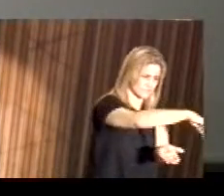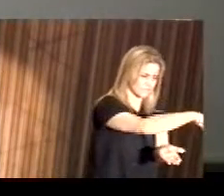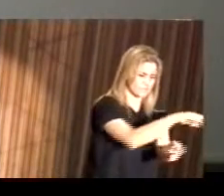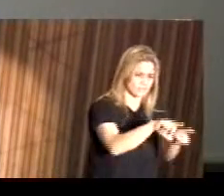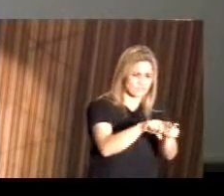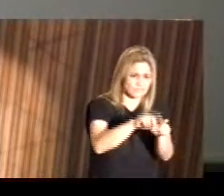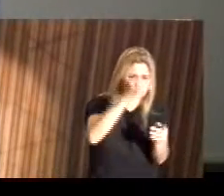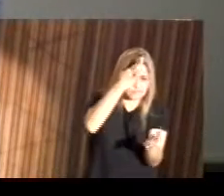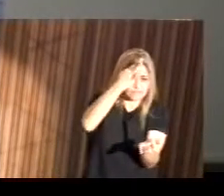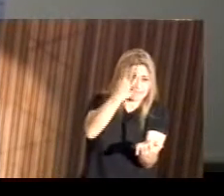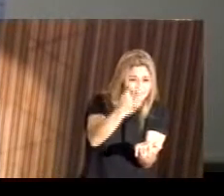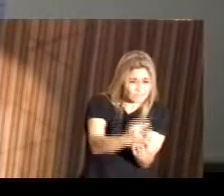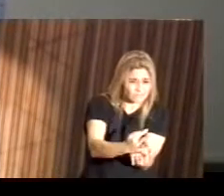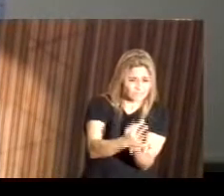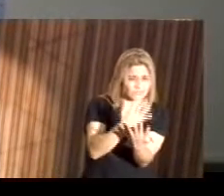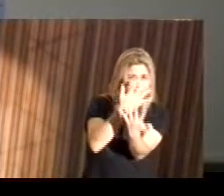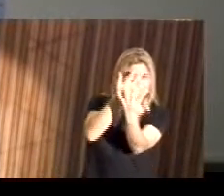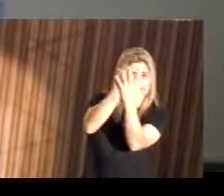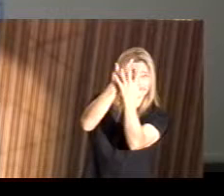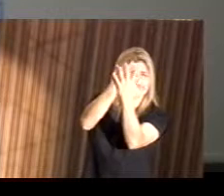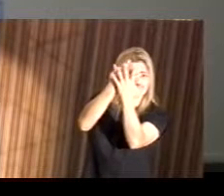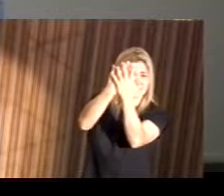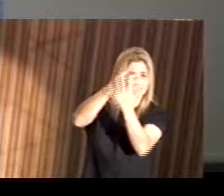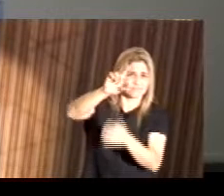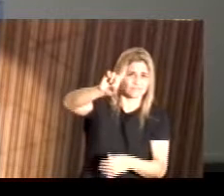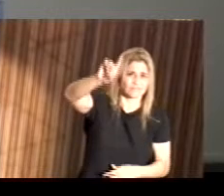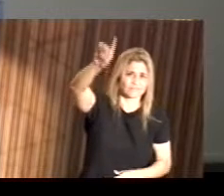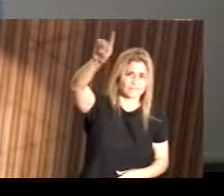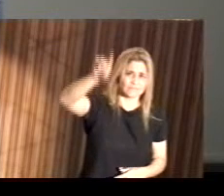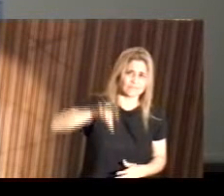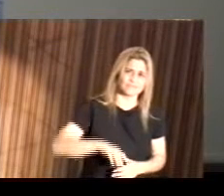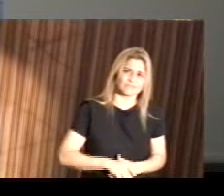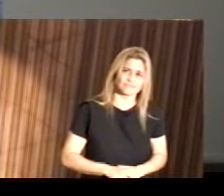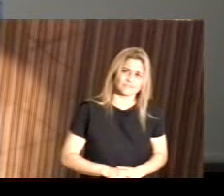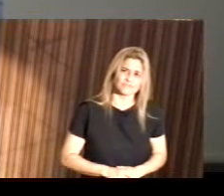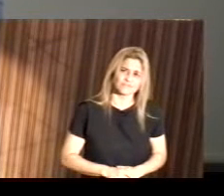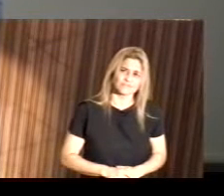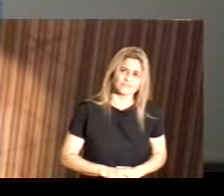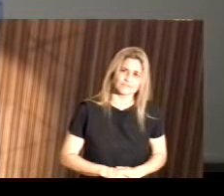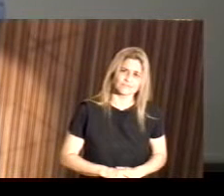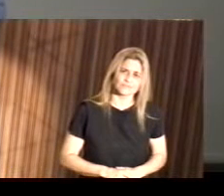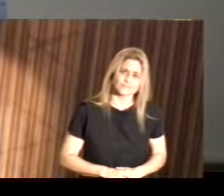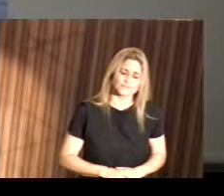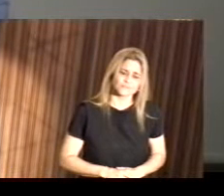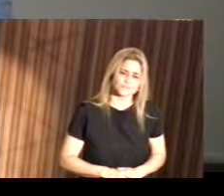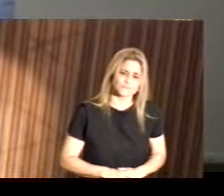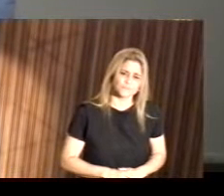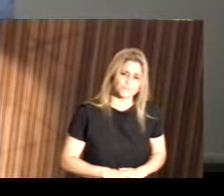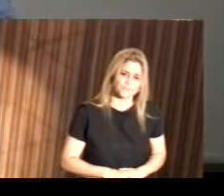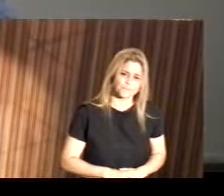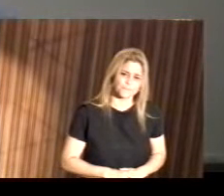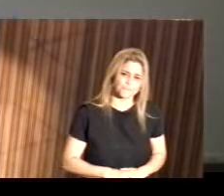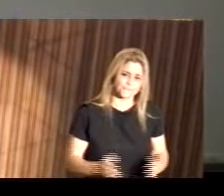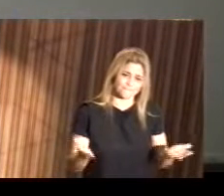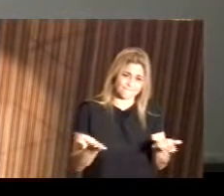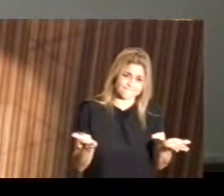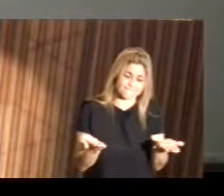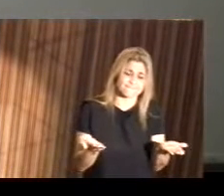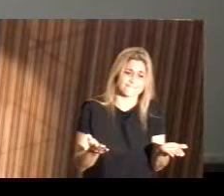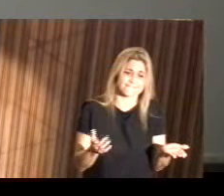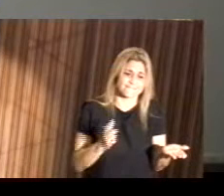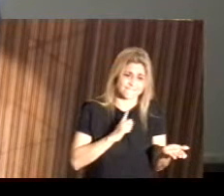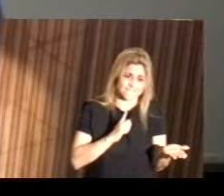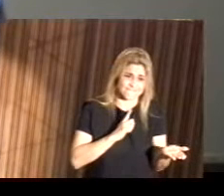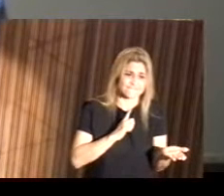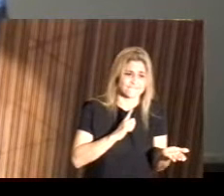fé e de confissão. E a primeira grande tentação que você vai ter, vai dizer assim: Senhor,